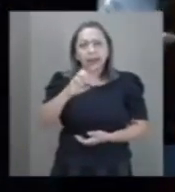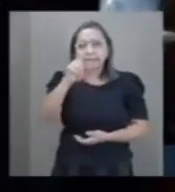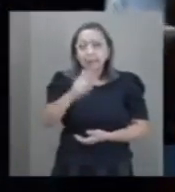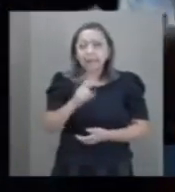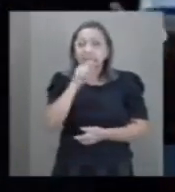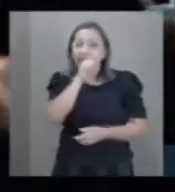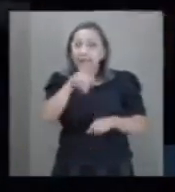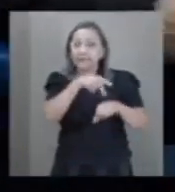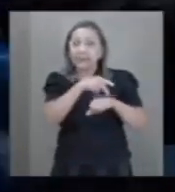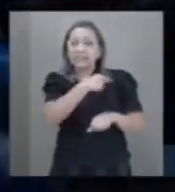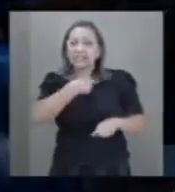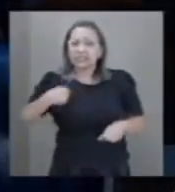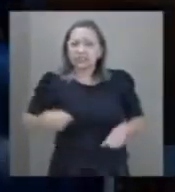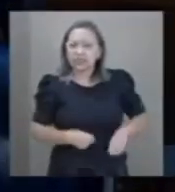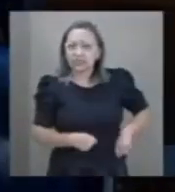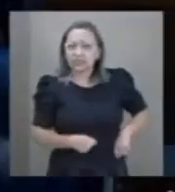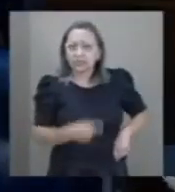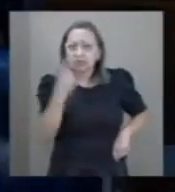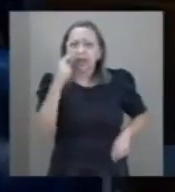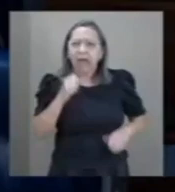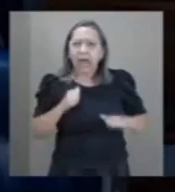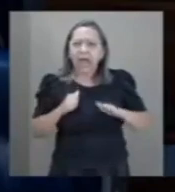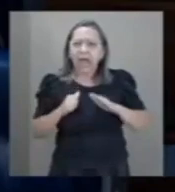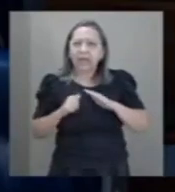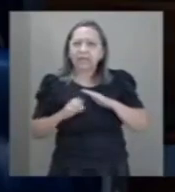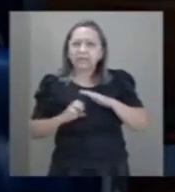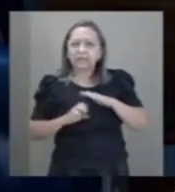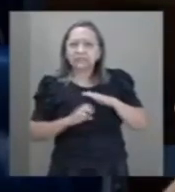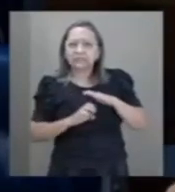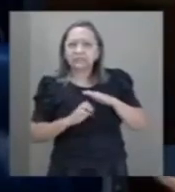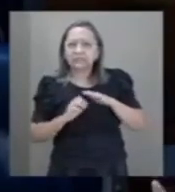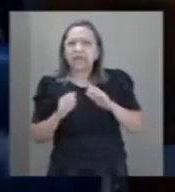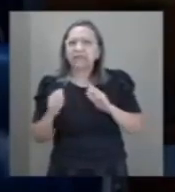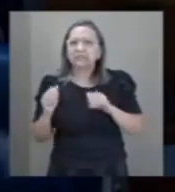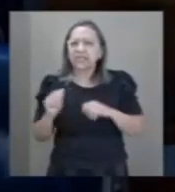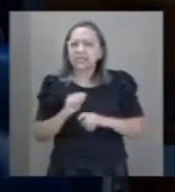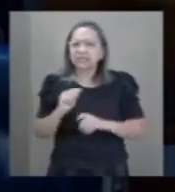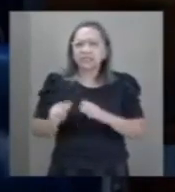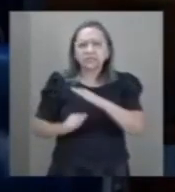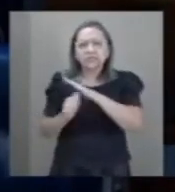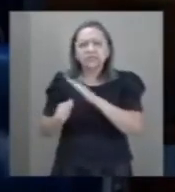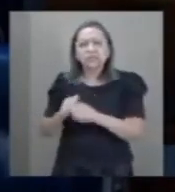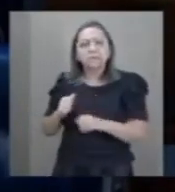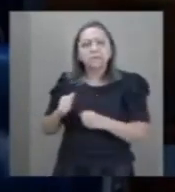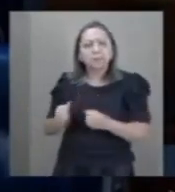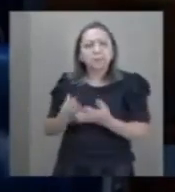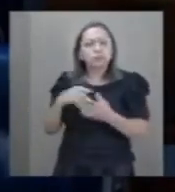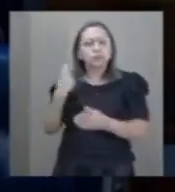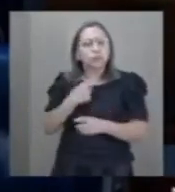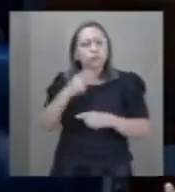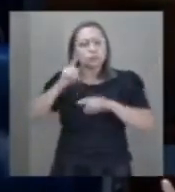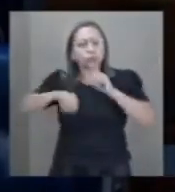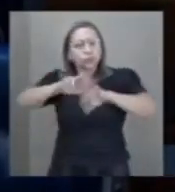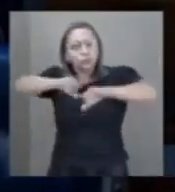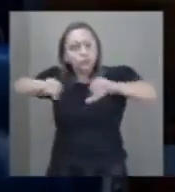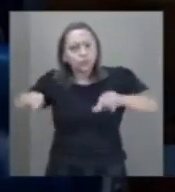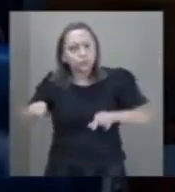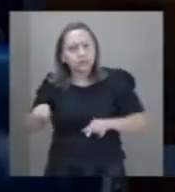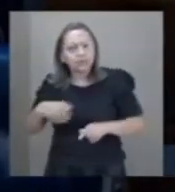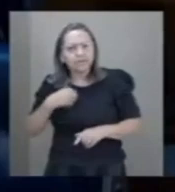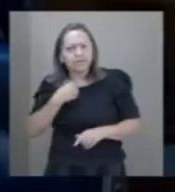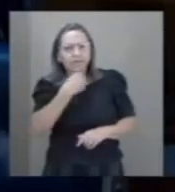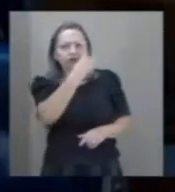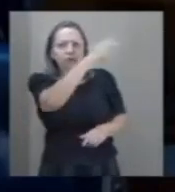de promoção dos nossos produtos e lá para a China falar mal dos nossos produtores